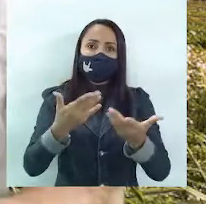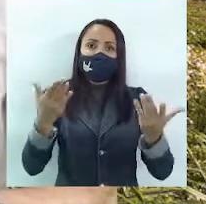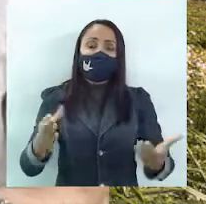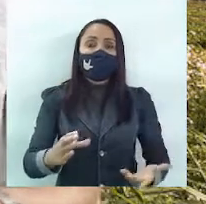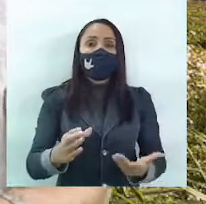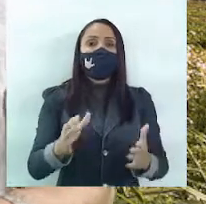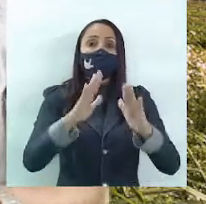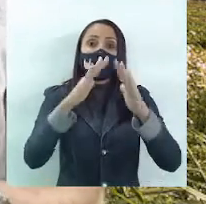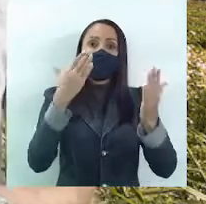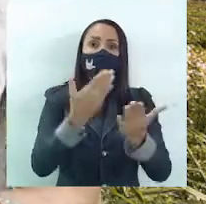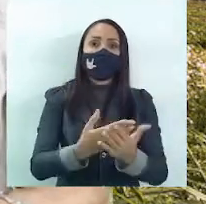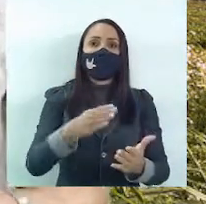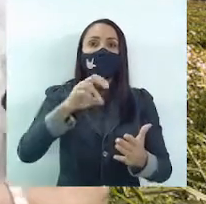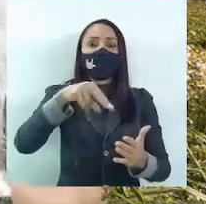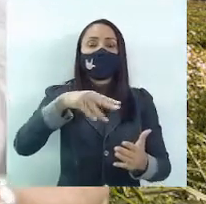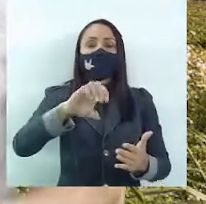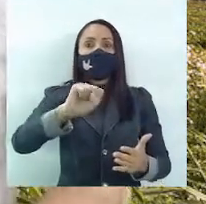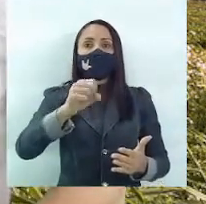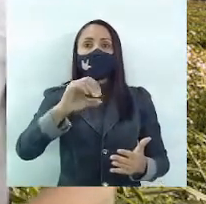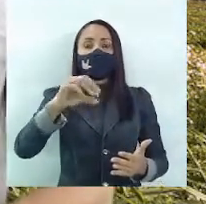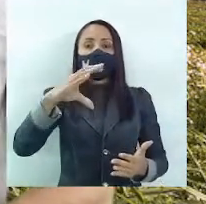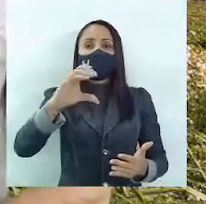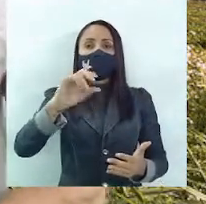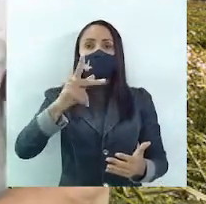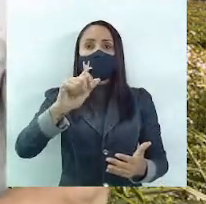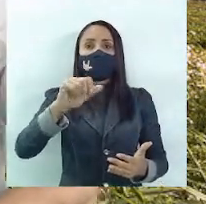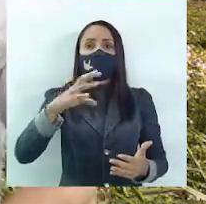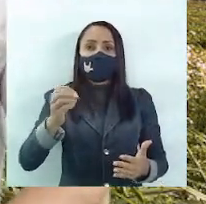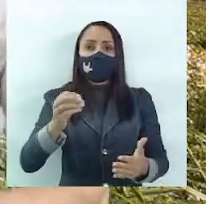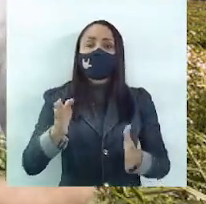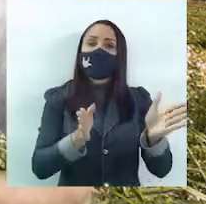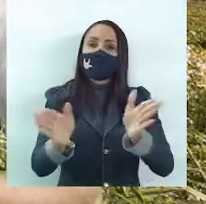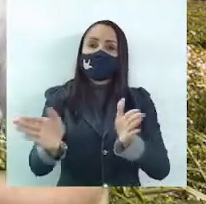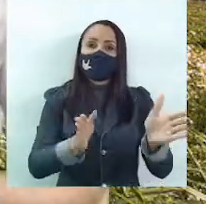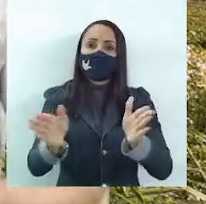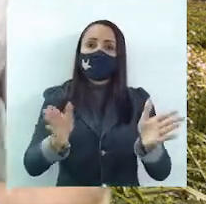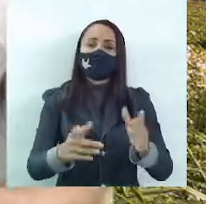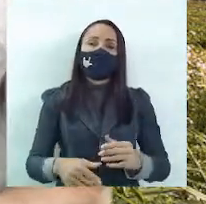senhores. Ao Nelson Chaves, à escola Nelson Chaves em Camaragibe, que